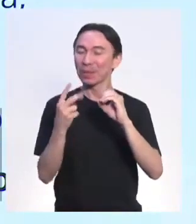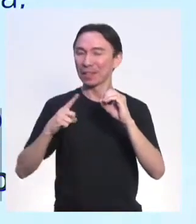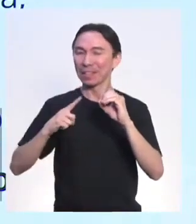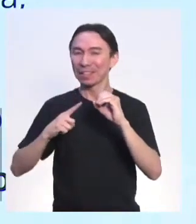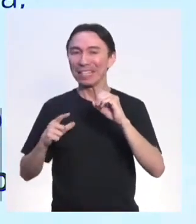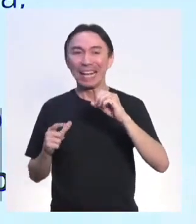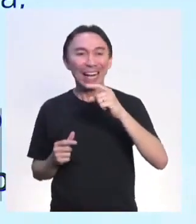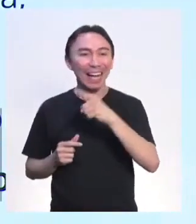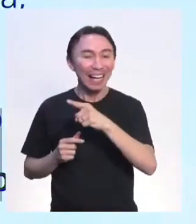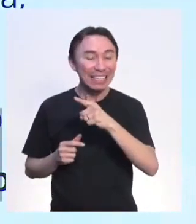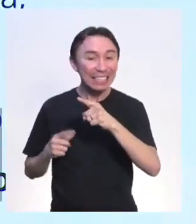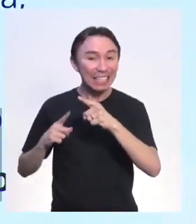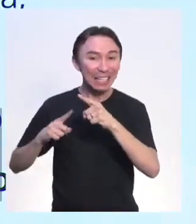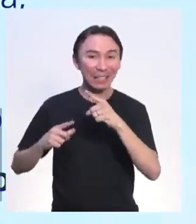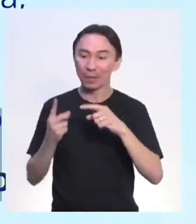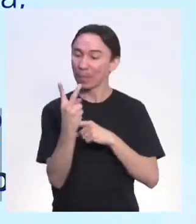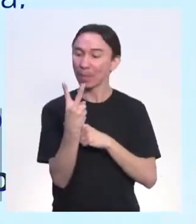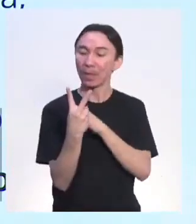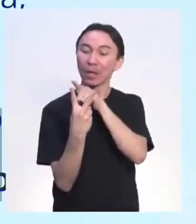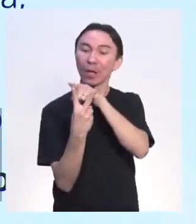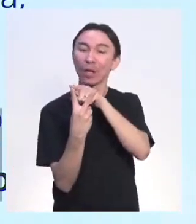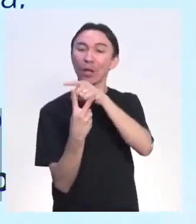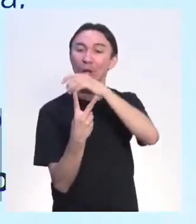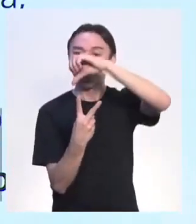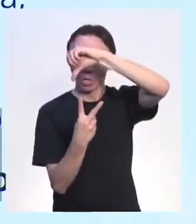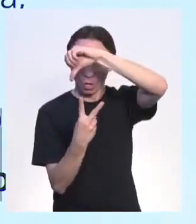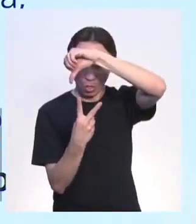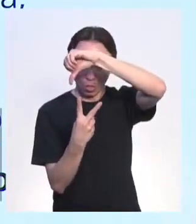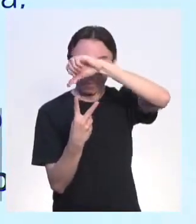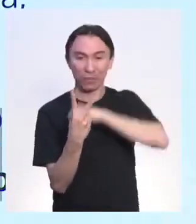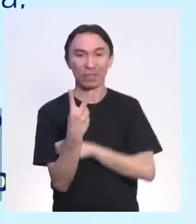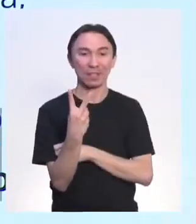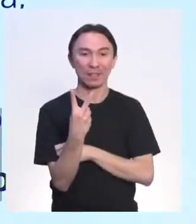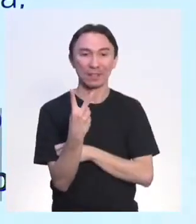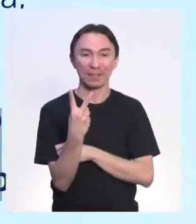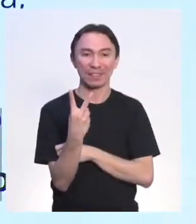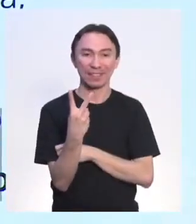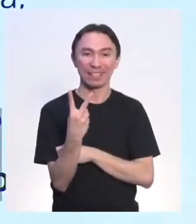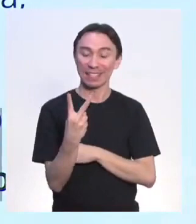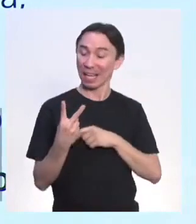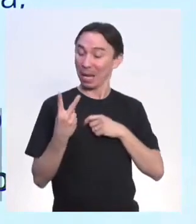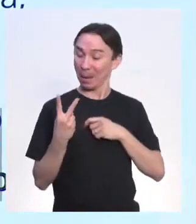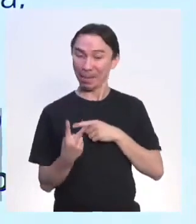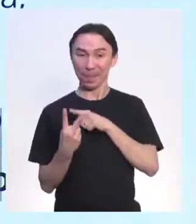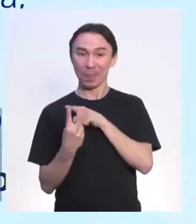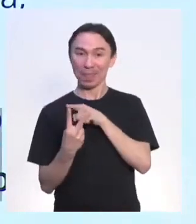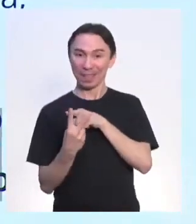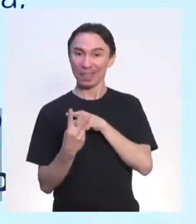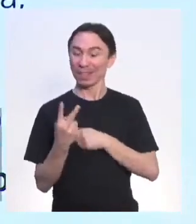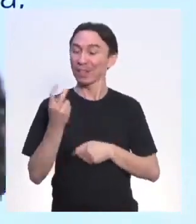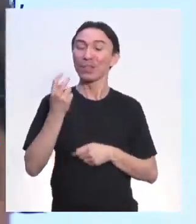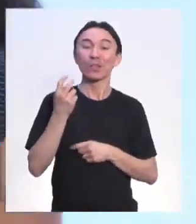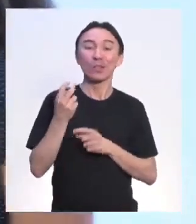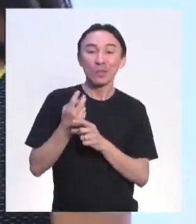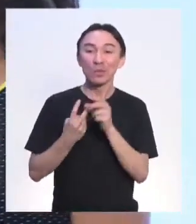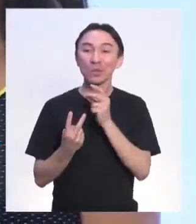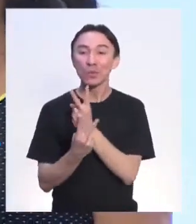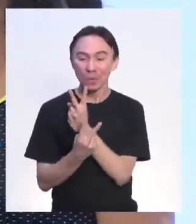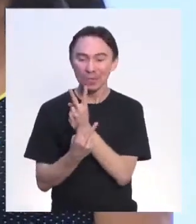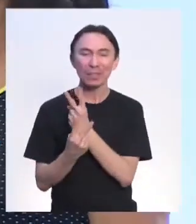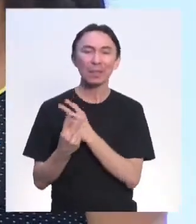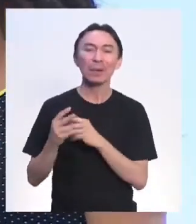Eu tenho 9, eu tenho 9 e tenho 2. Quem é